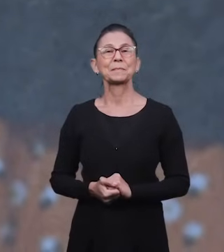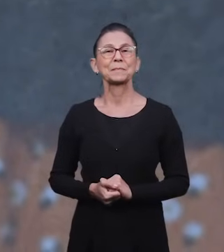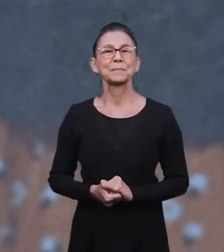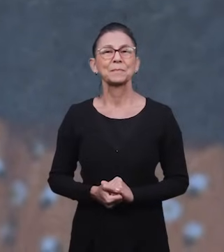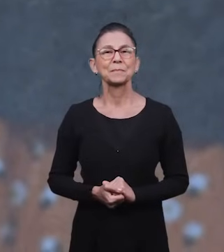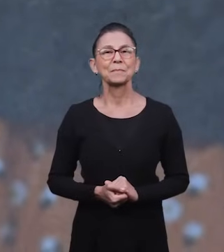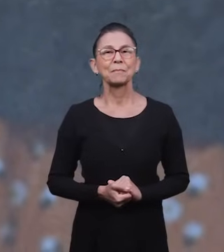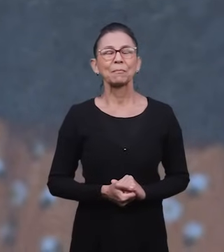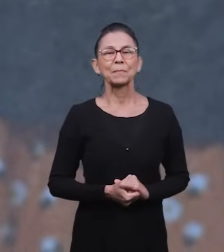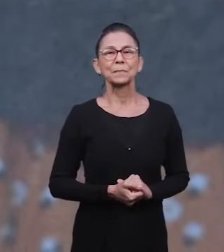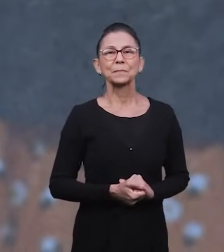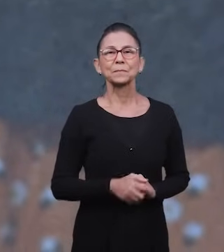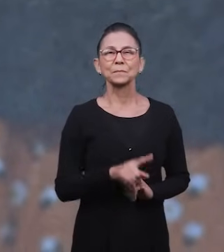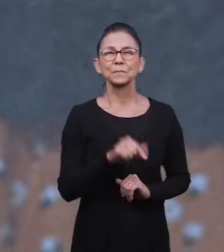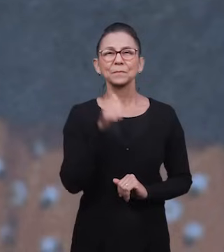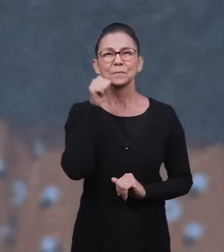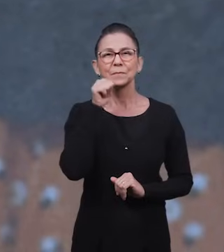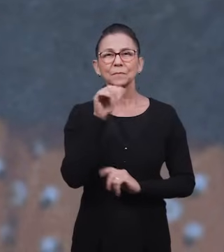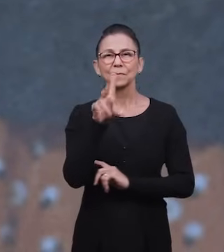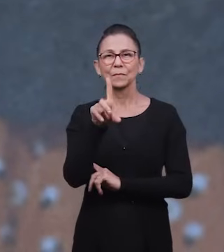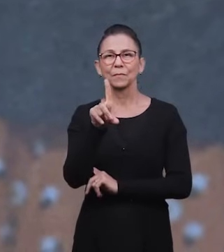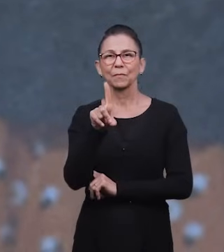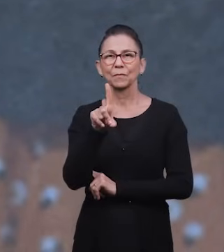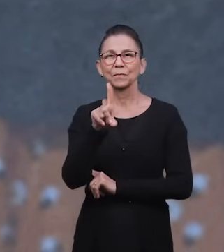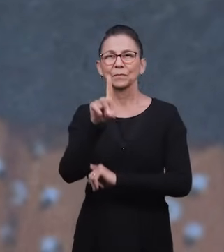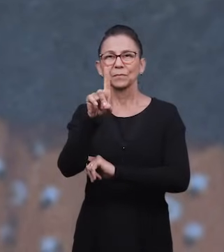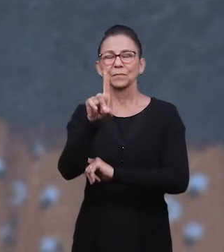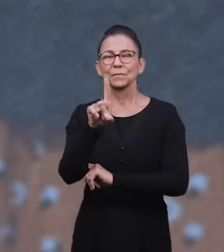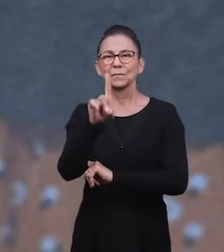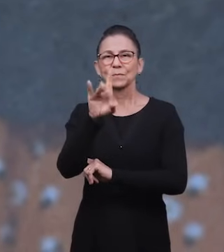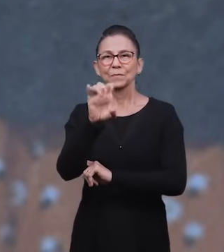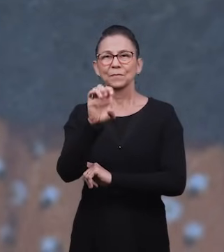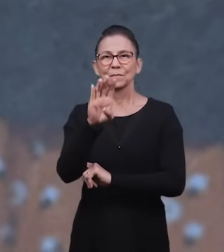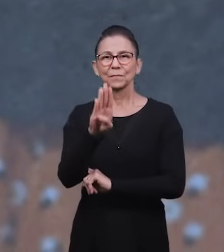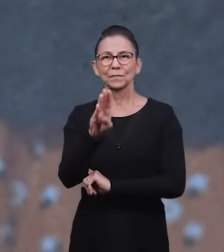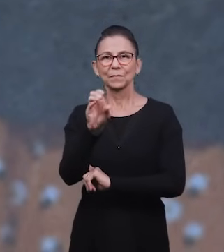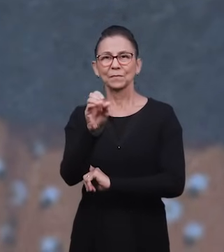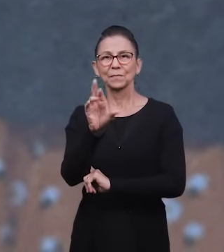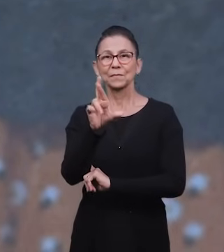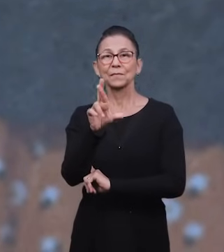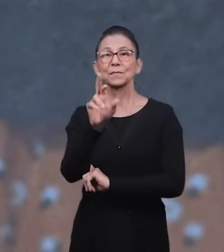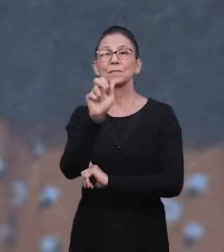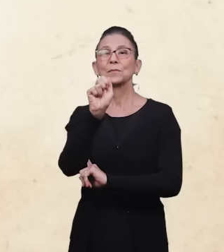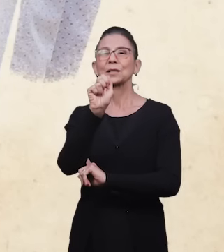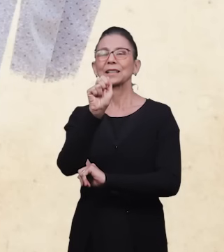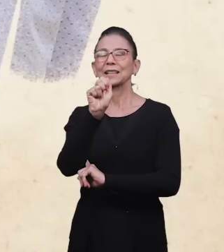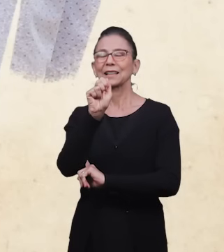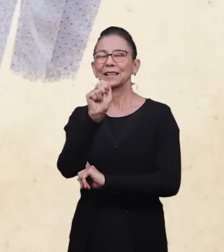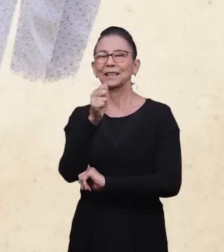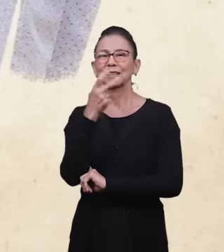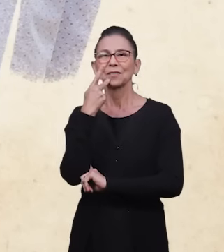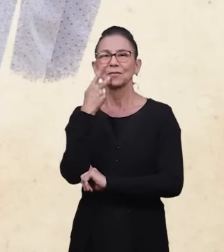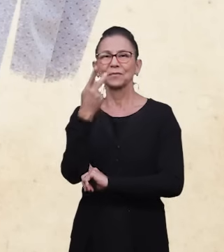fora da nossa querida irmã Débora Anne. Fala, jovem.